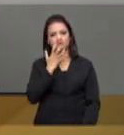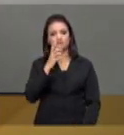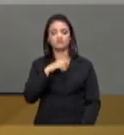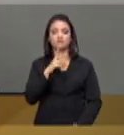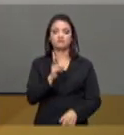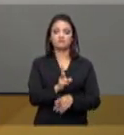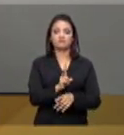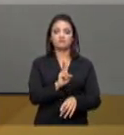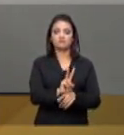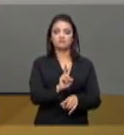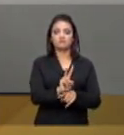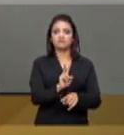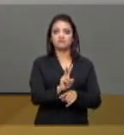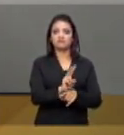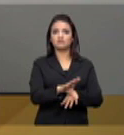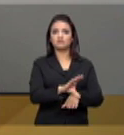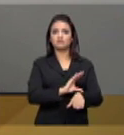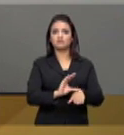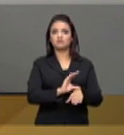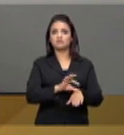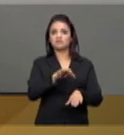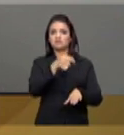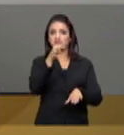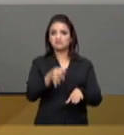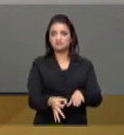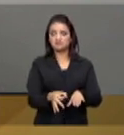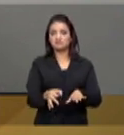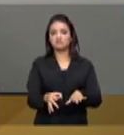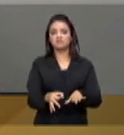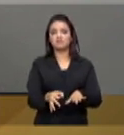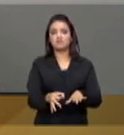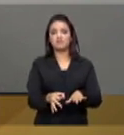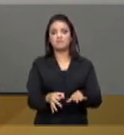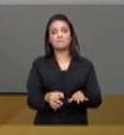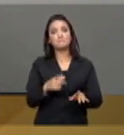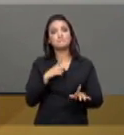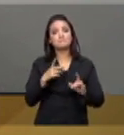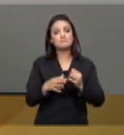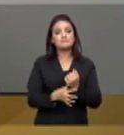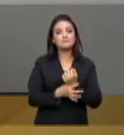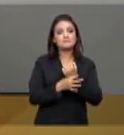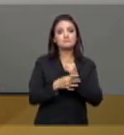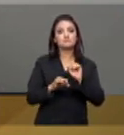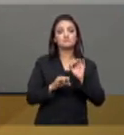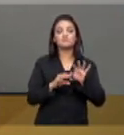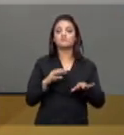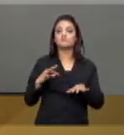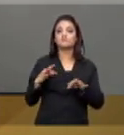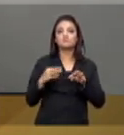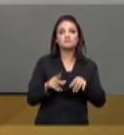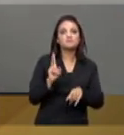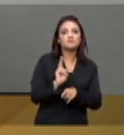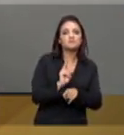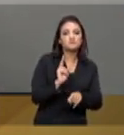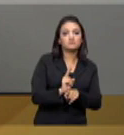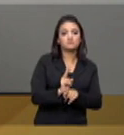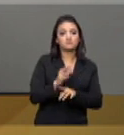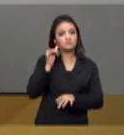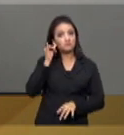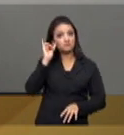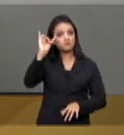da intangibilidade da Constituição que nos governa a todos, sendo garante de sua integridade, impedindo que razões